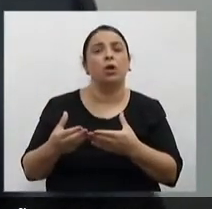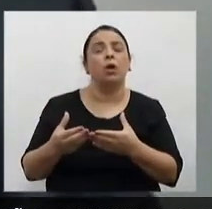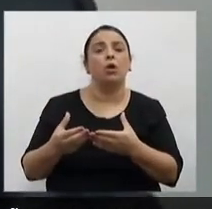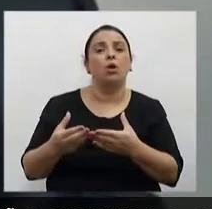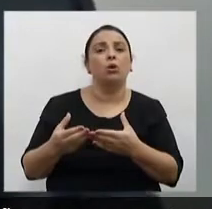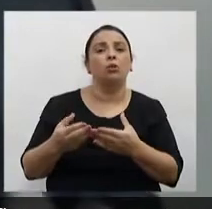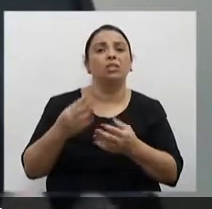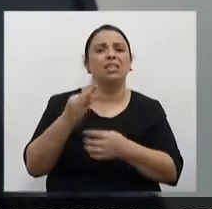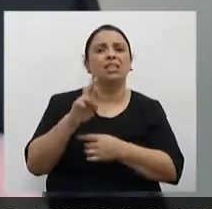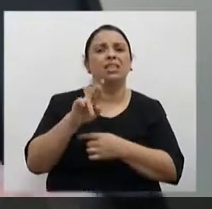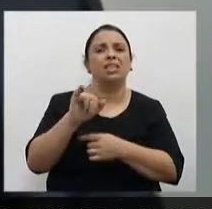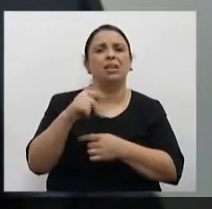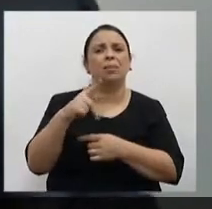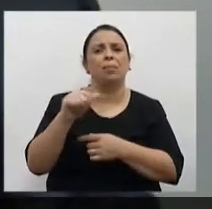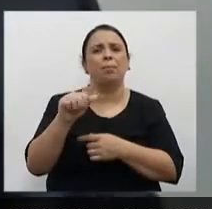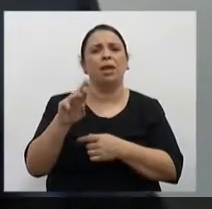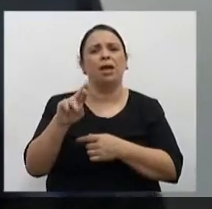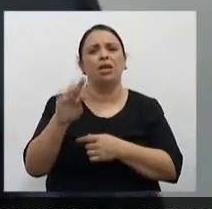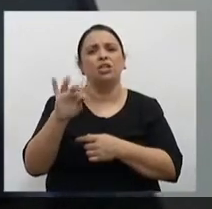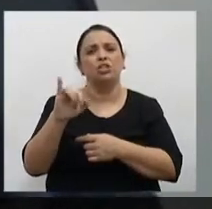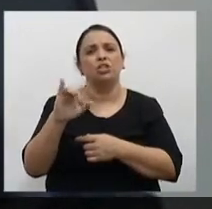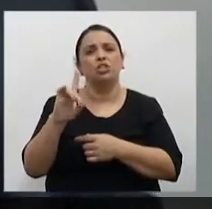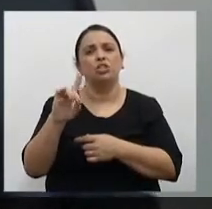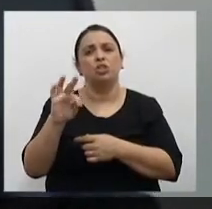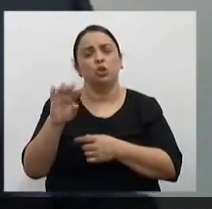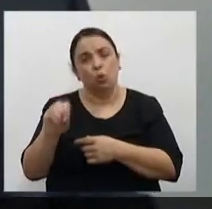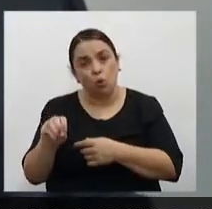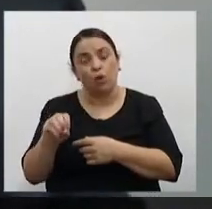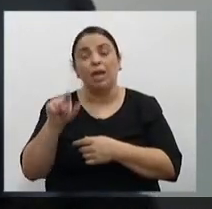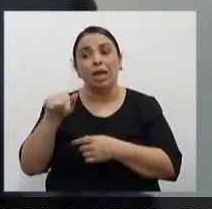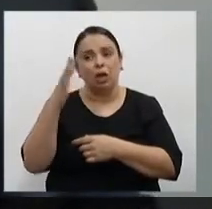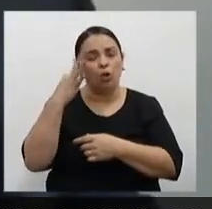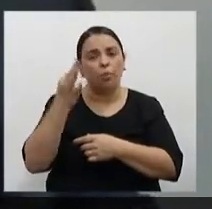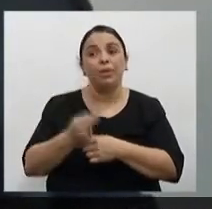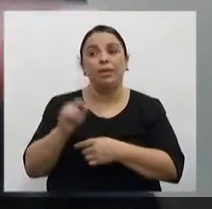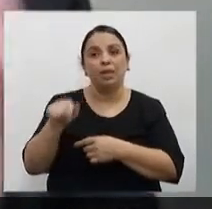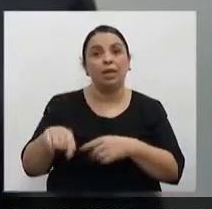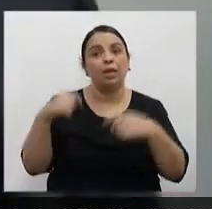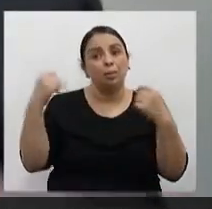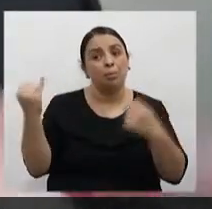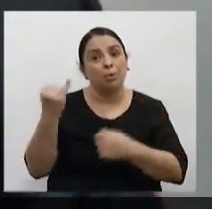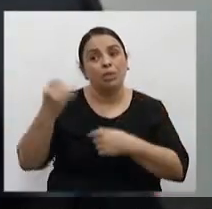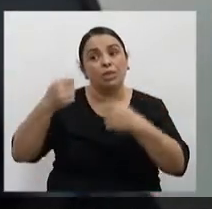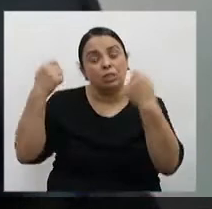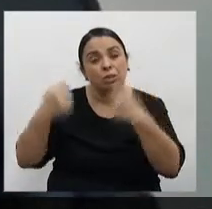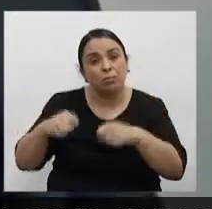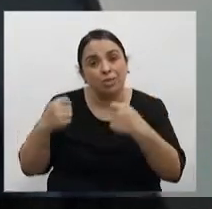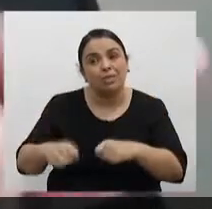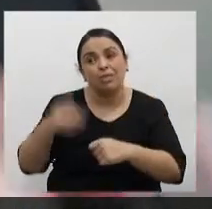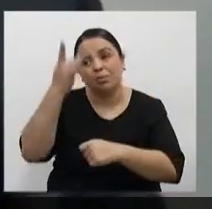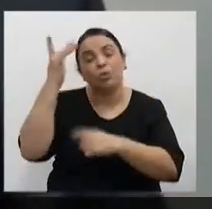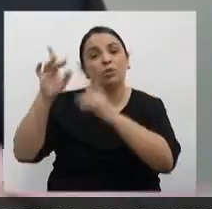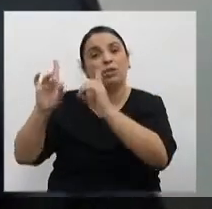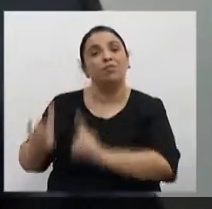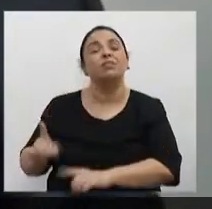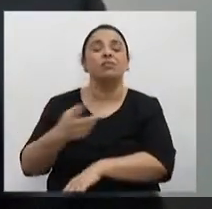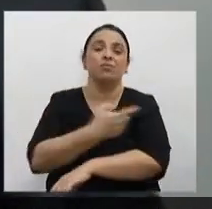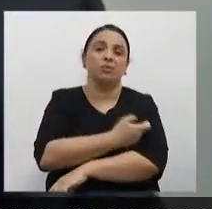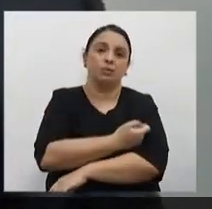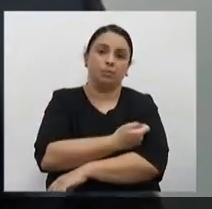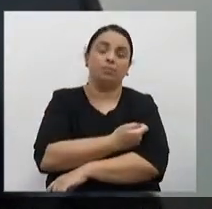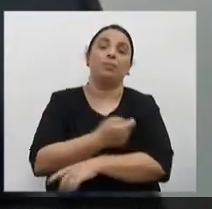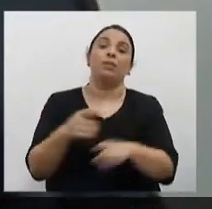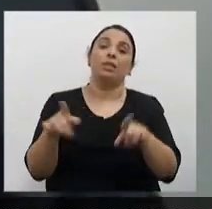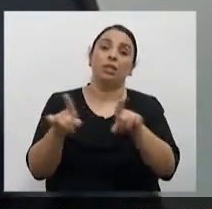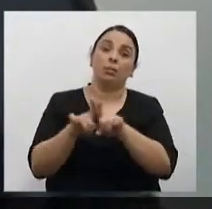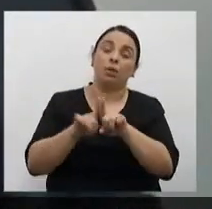Tripartite, entenda que isso é necessário e possa mudar da mesma forma, com a mesma legitimidade